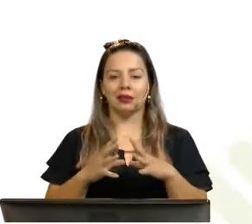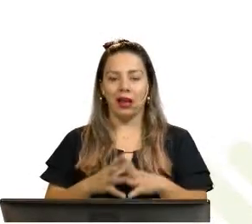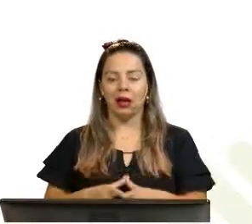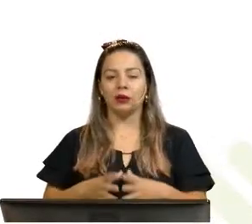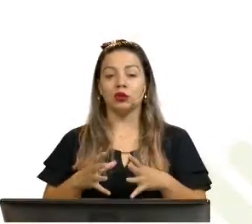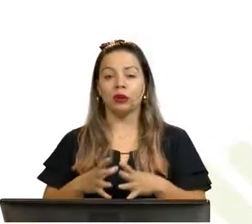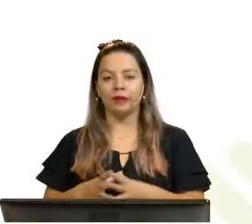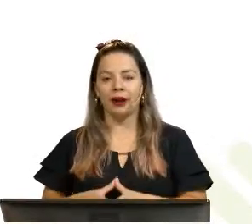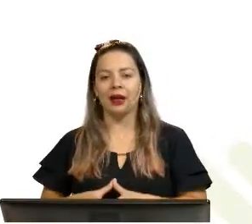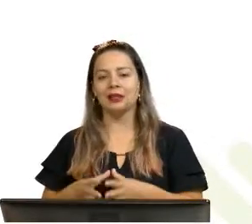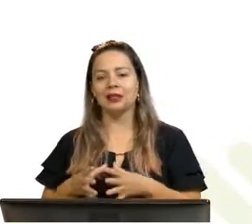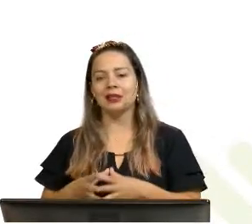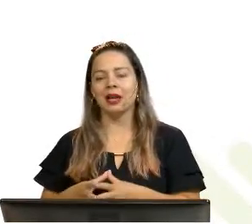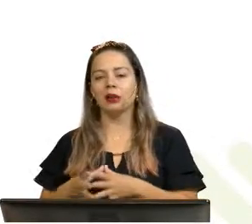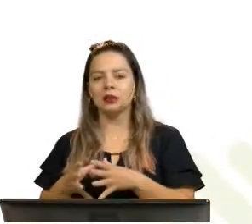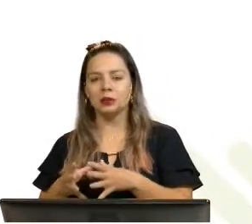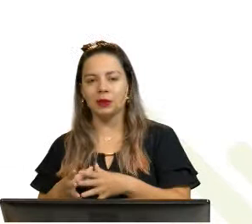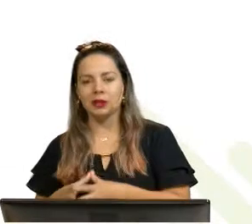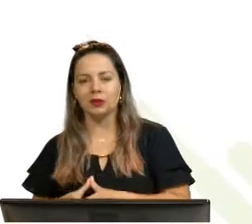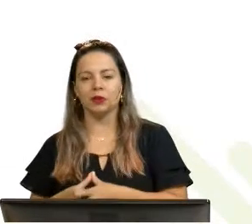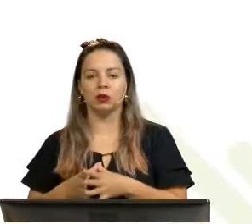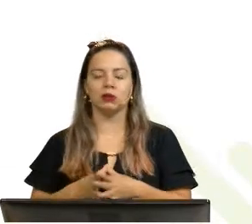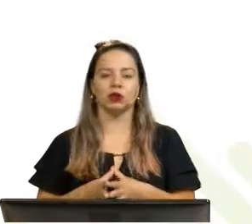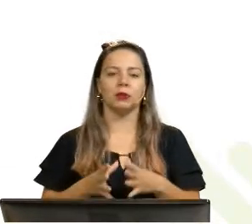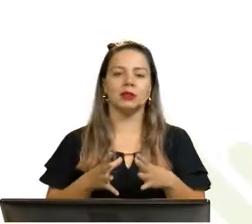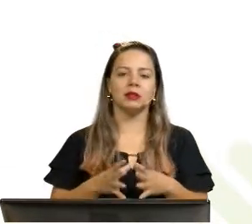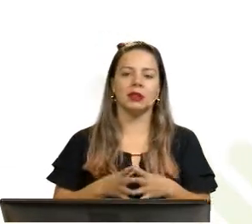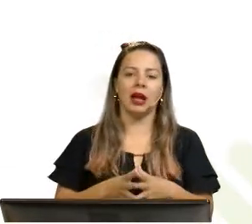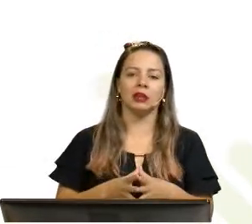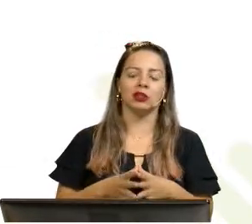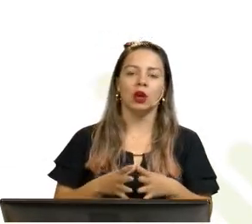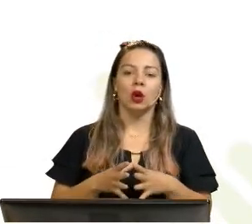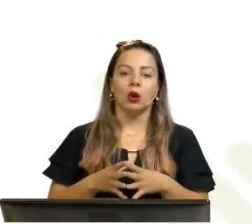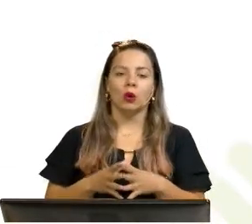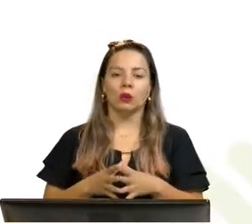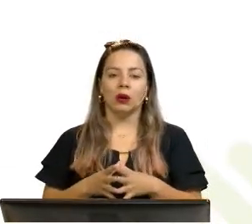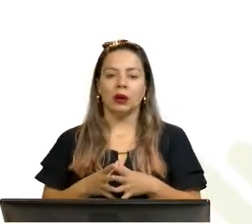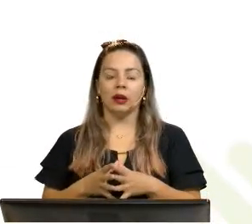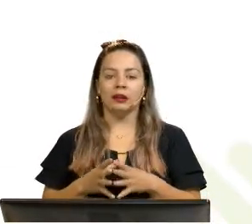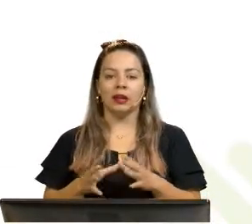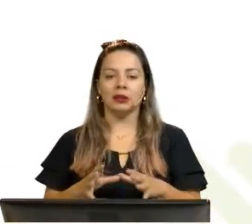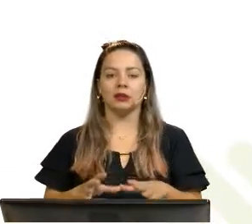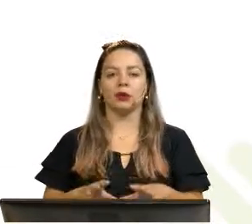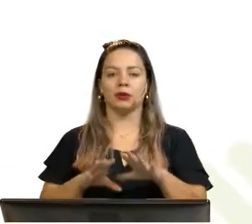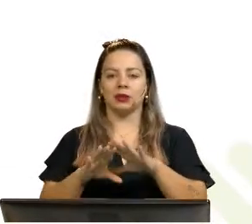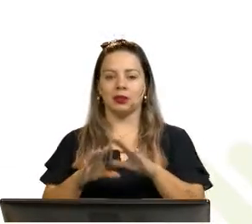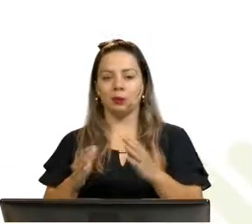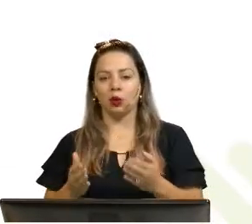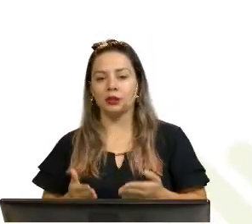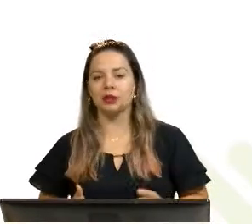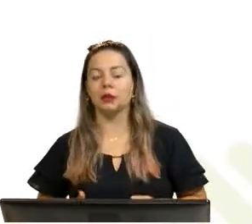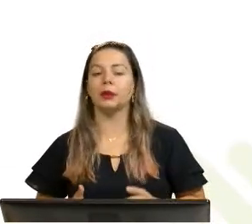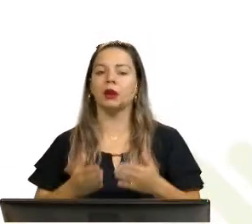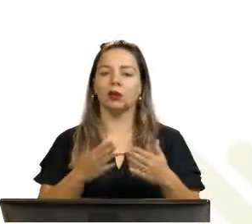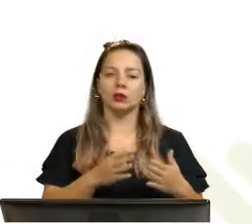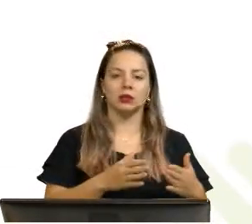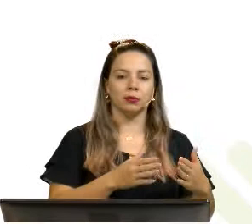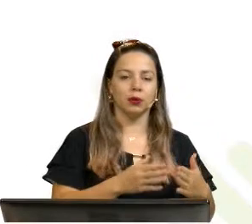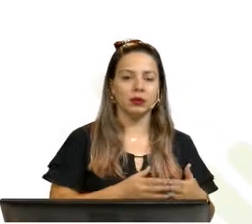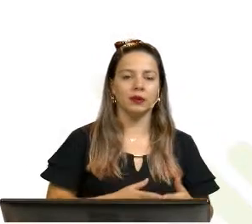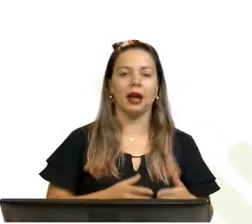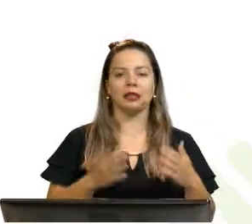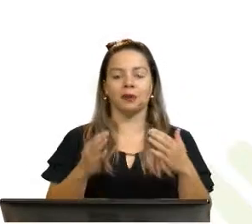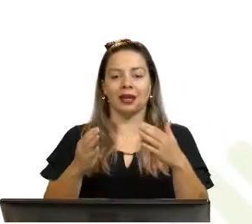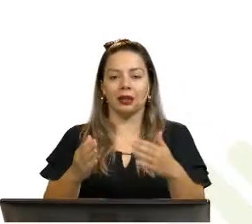atacou ele só invadem células específicas ou seja preciso que haja uma interação entre os receptores de membrana com os